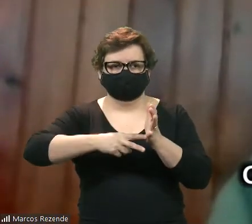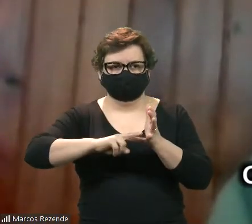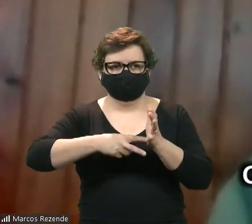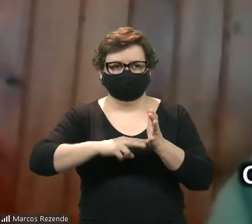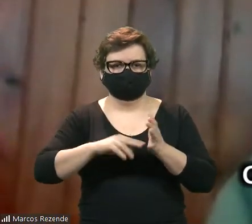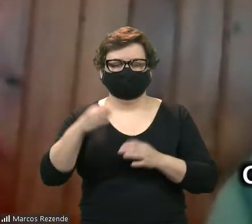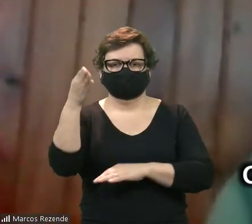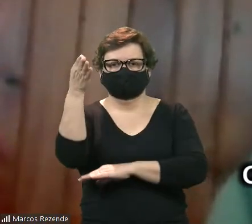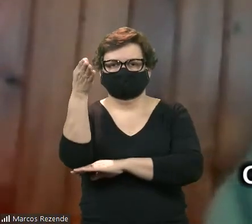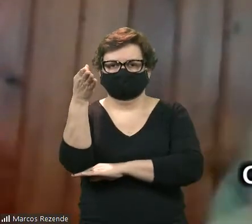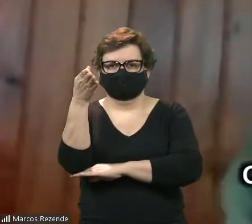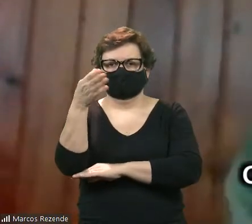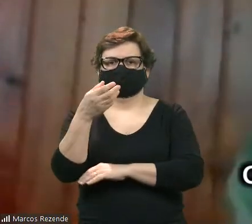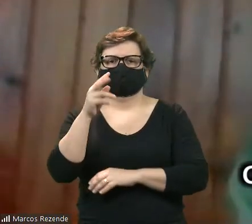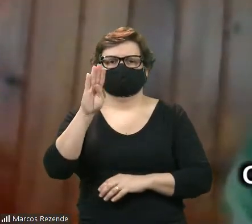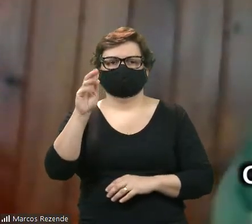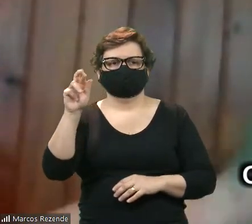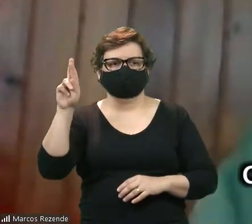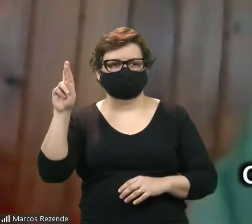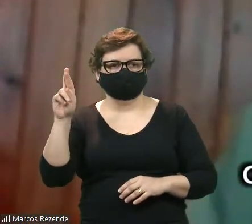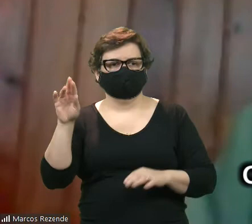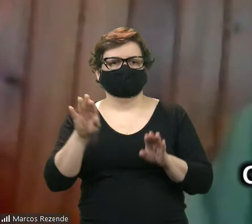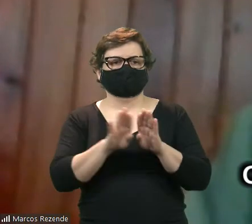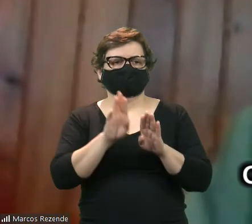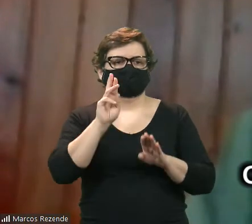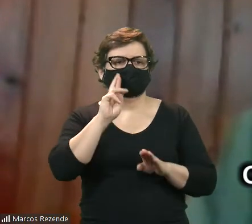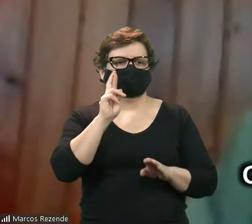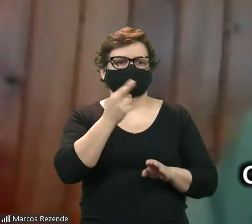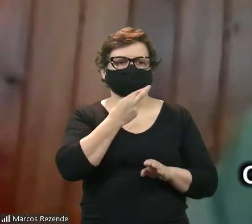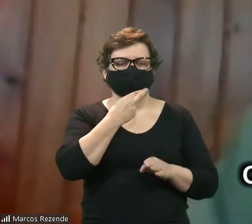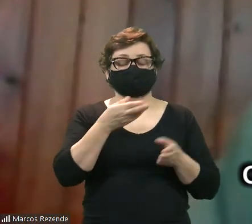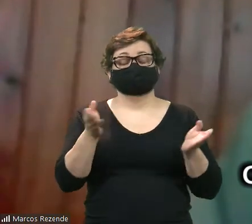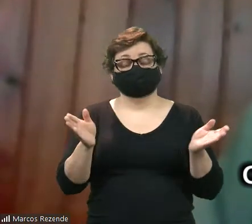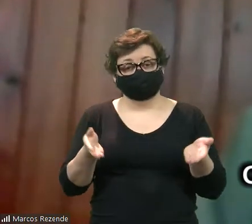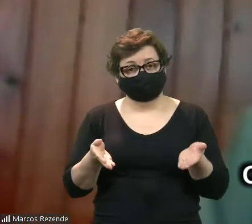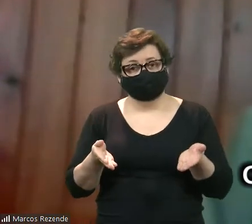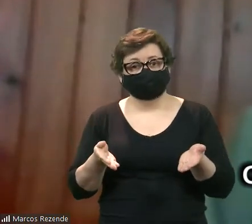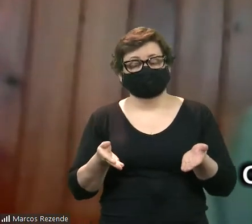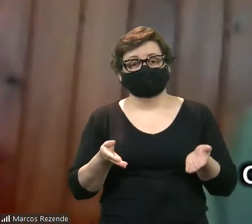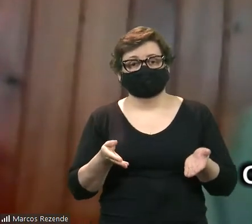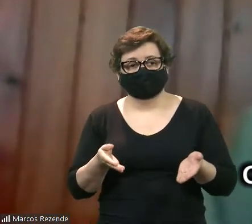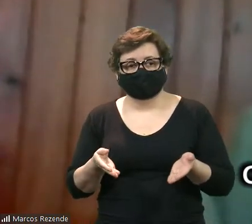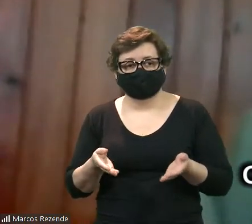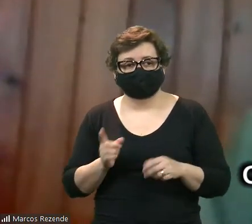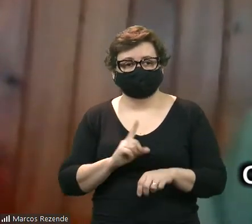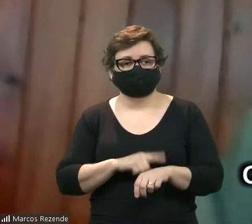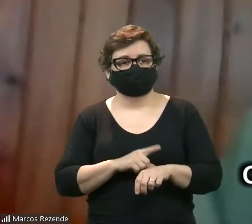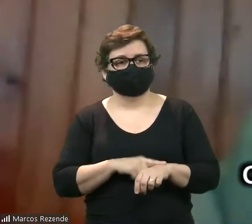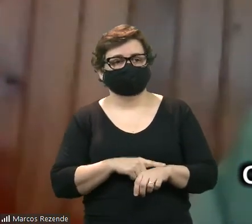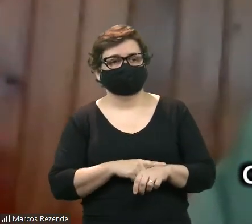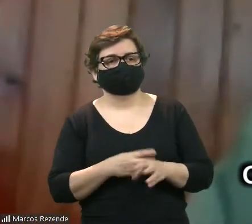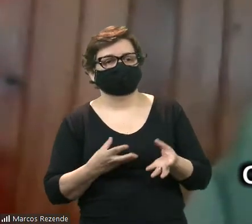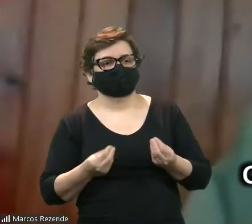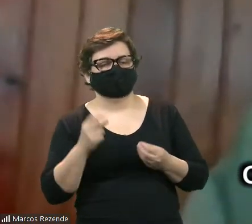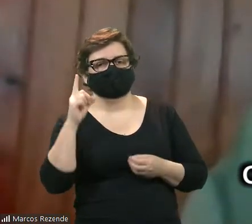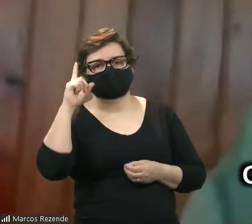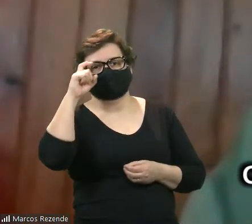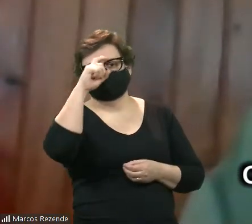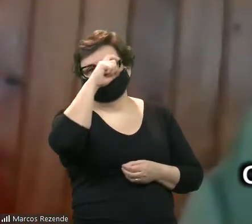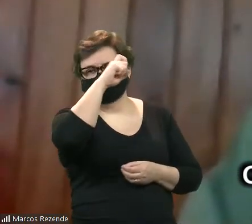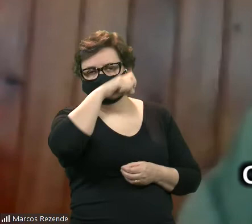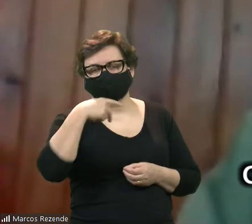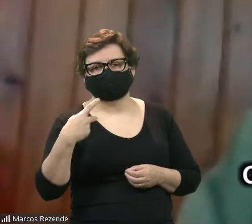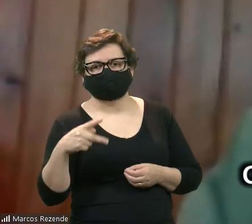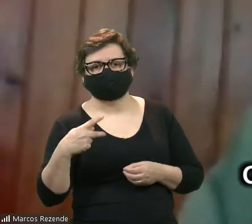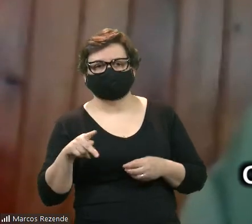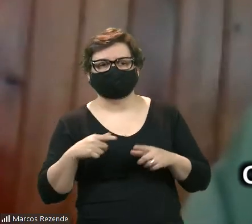nossa cidade, que, aliás, estão passando por um momento muito difícil na sua